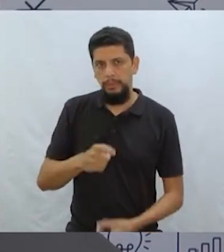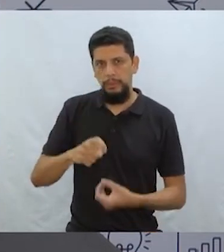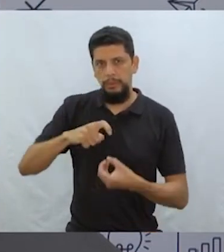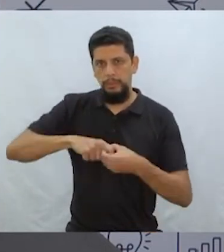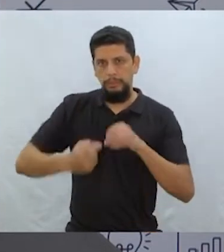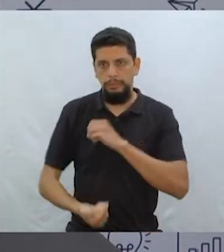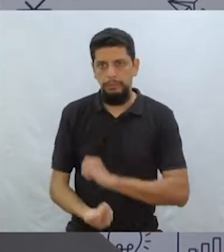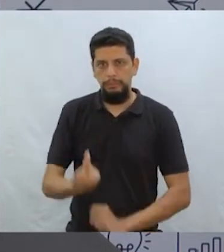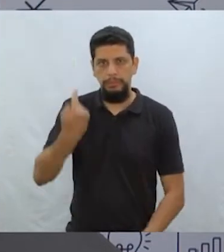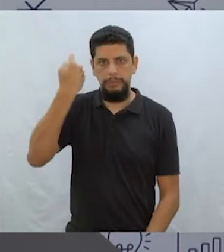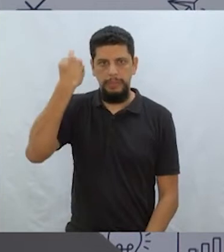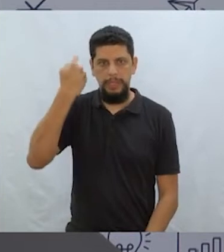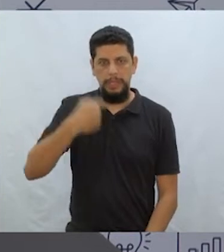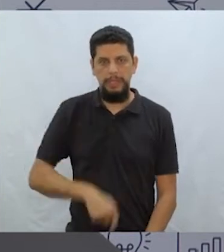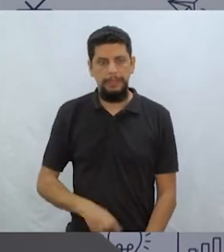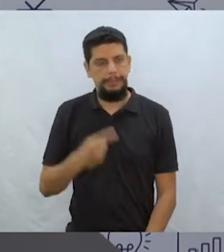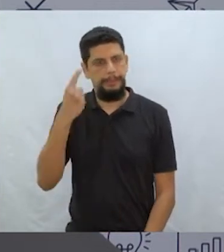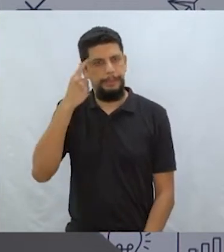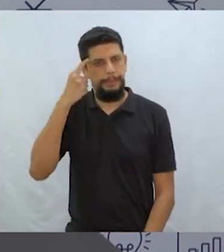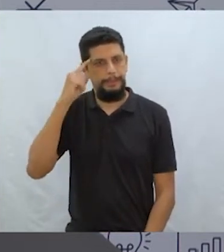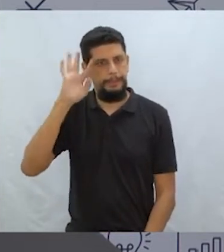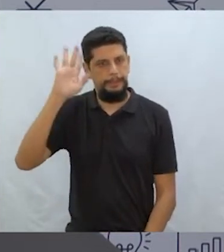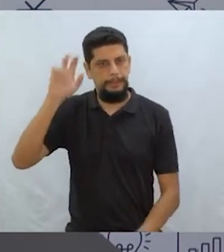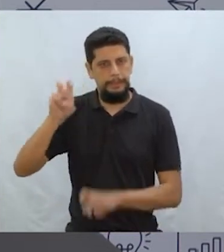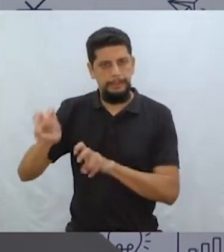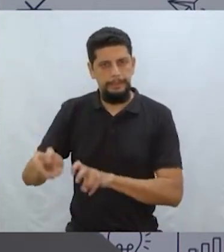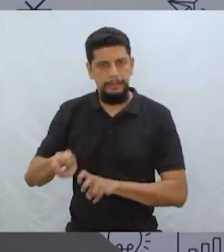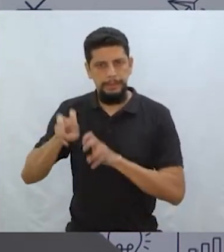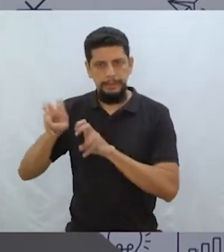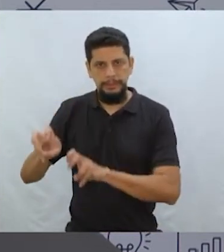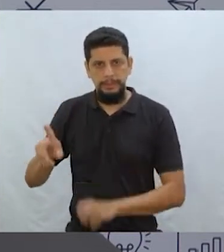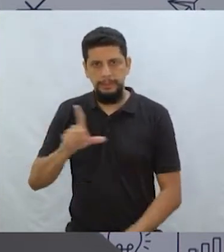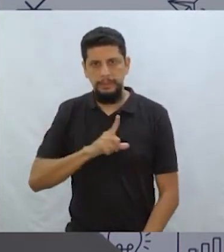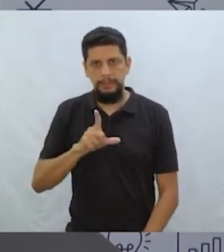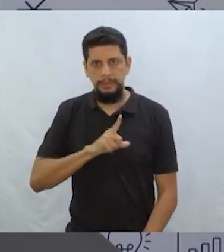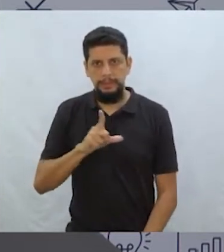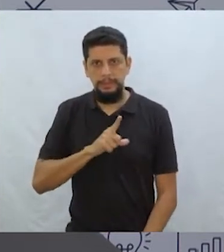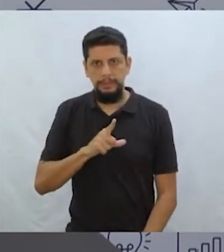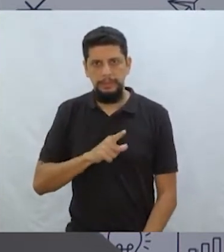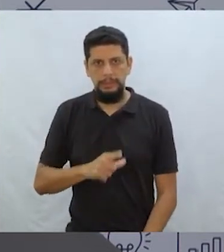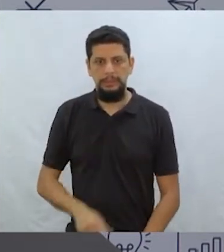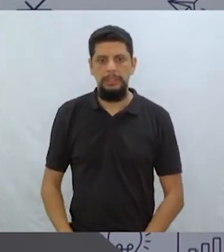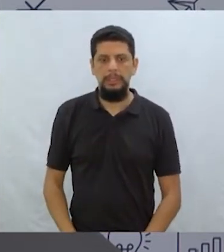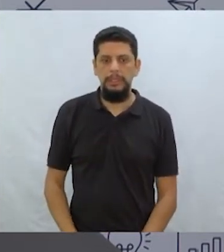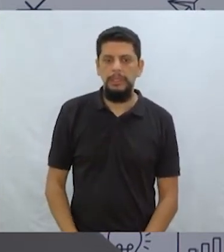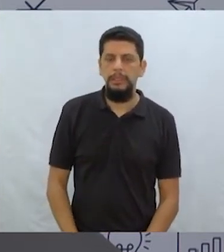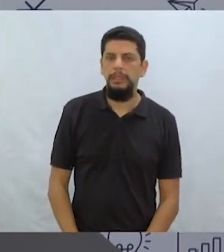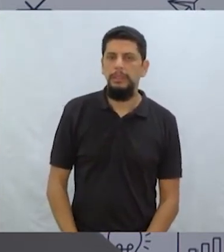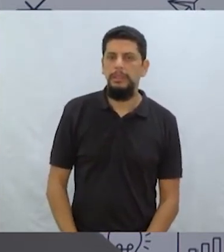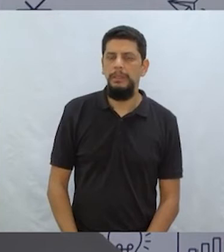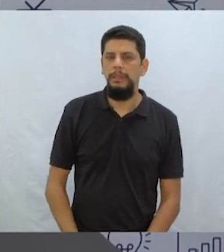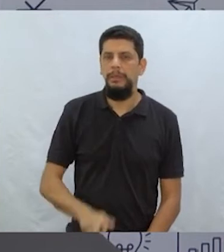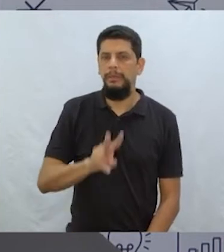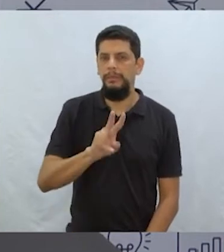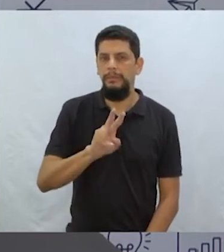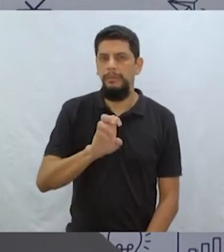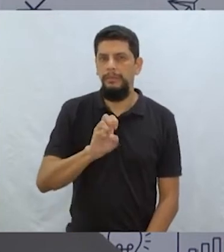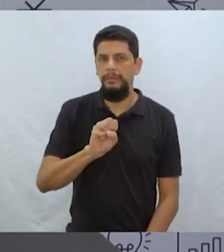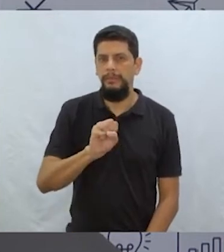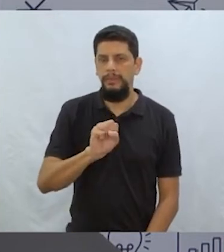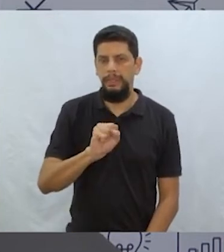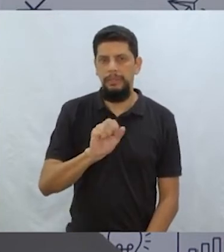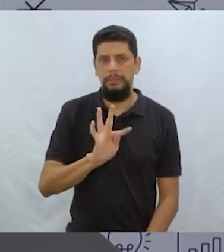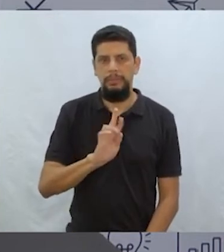para vocês é preciso imaginar uma fazenda antiga dentro da Fazenda uma vetusta uma vetusta